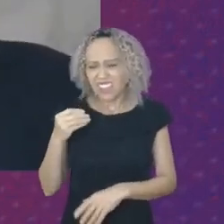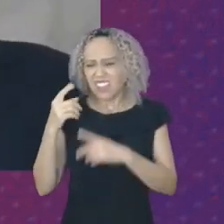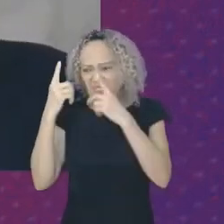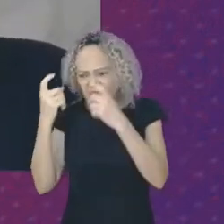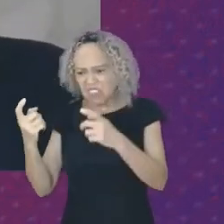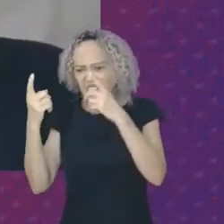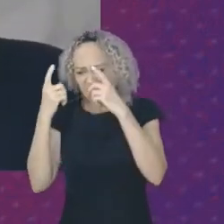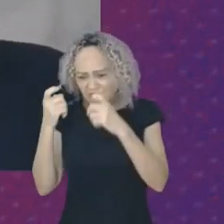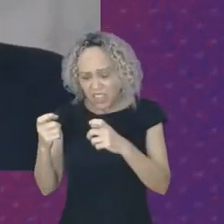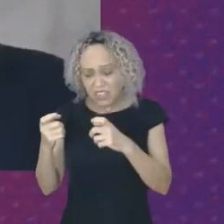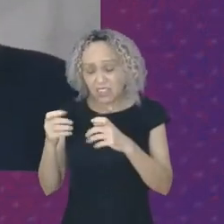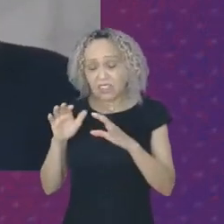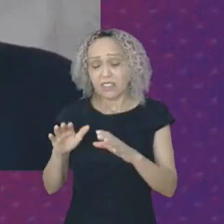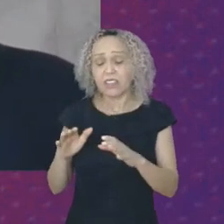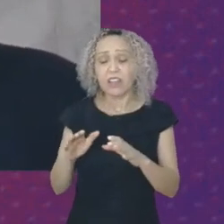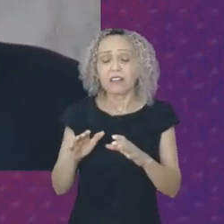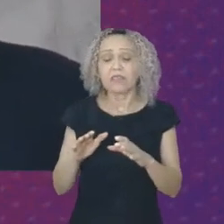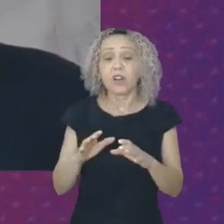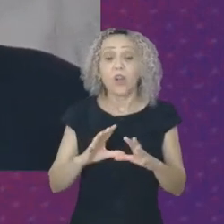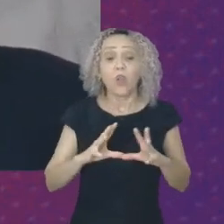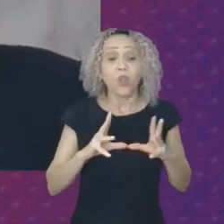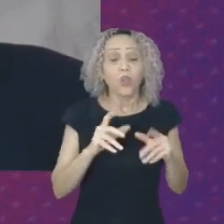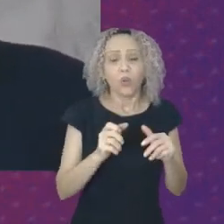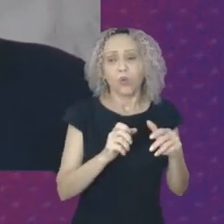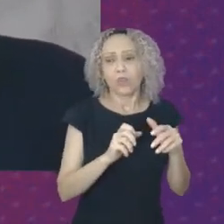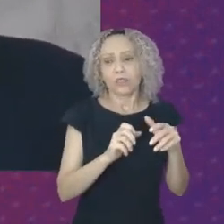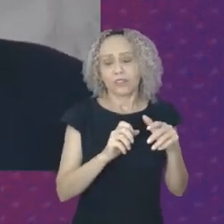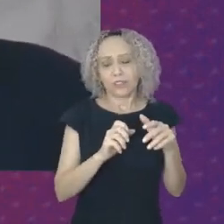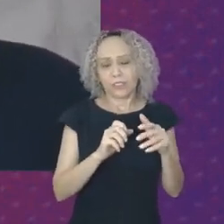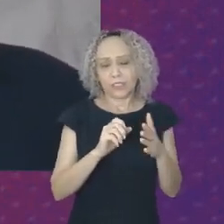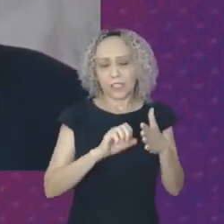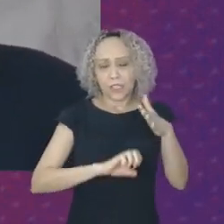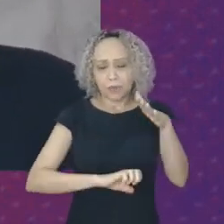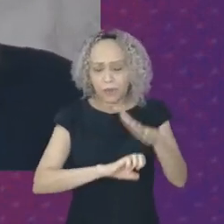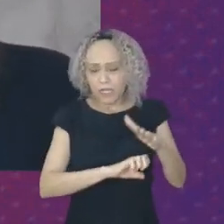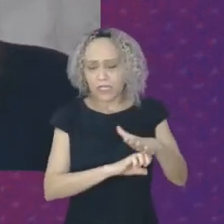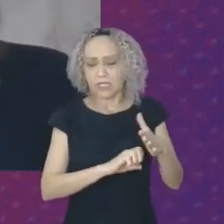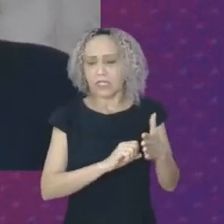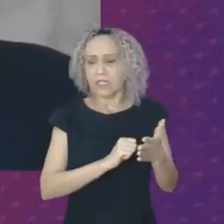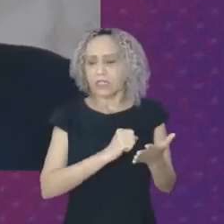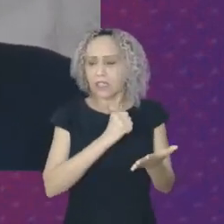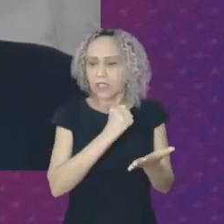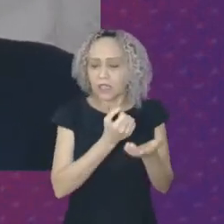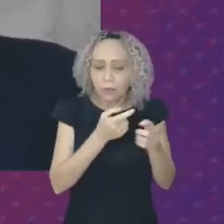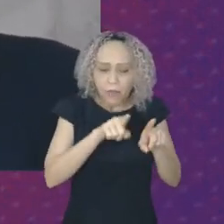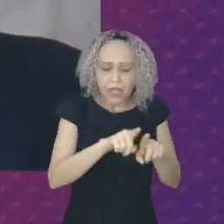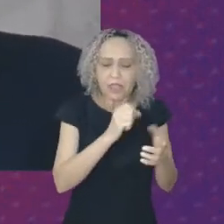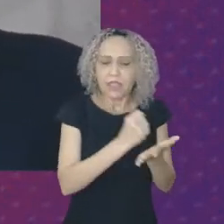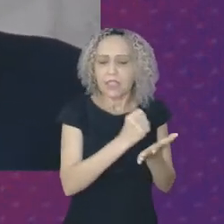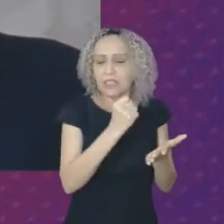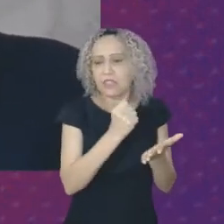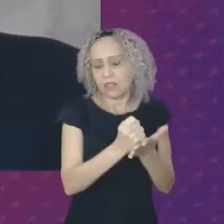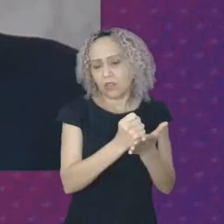com o governo federal, garantindo maior oportunidade para as mulheres em situação de violência,